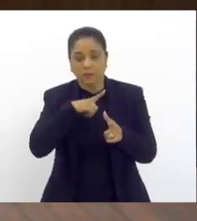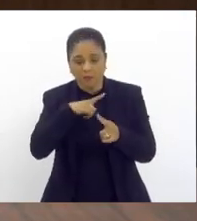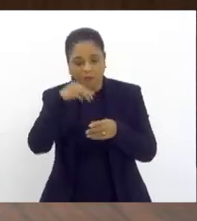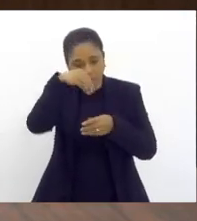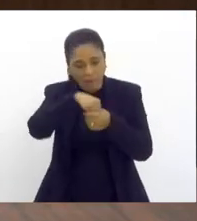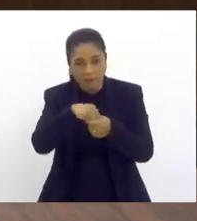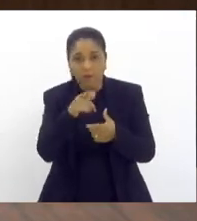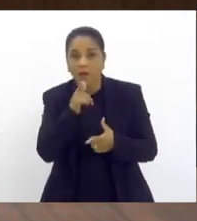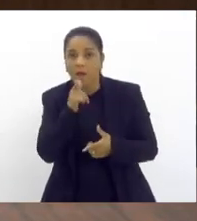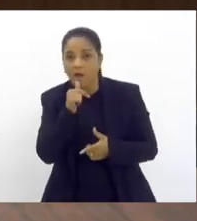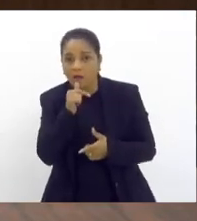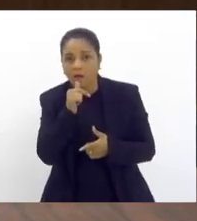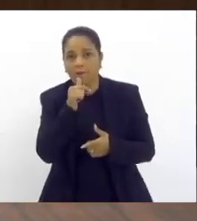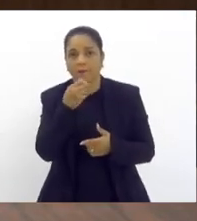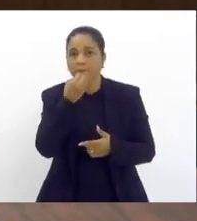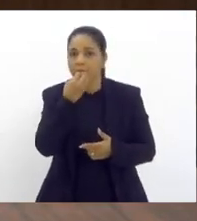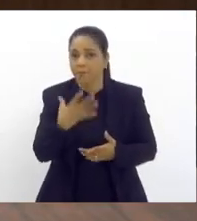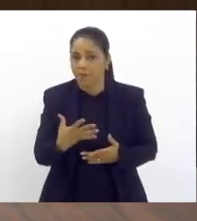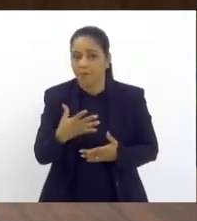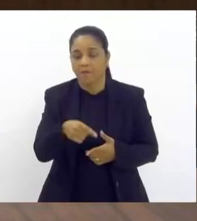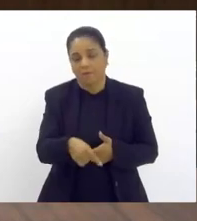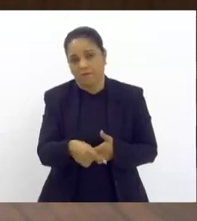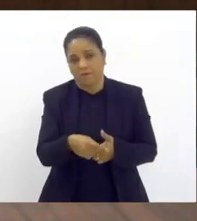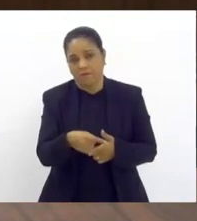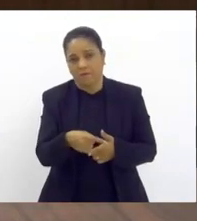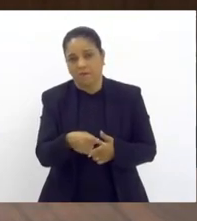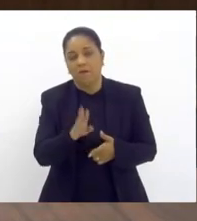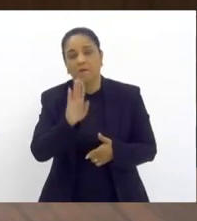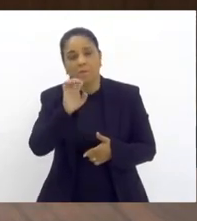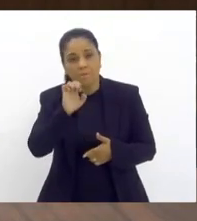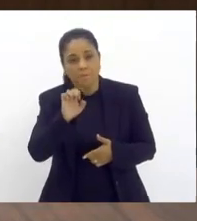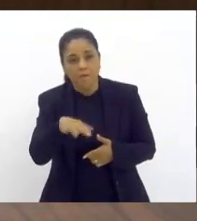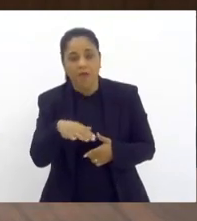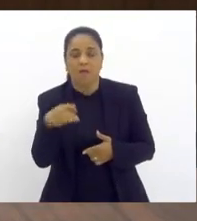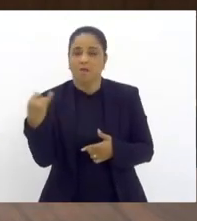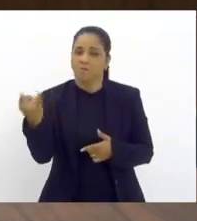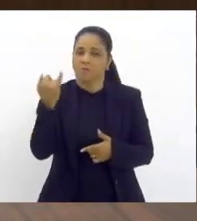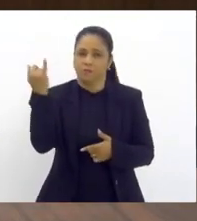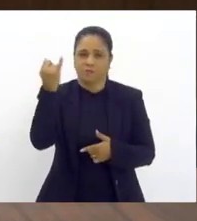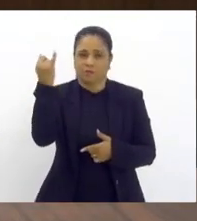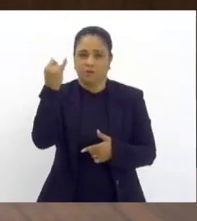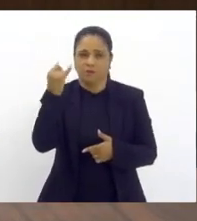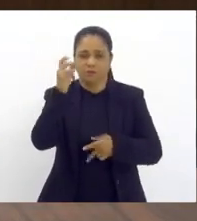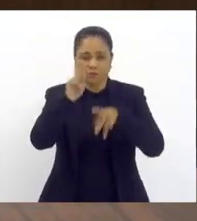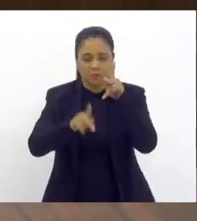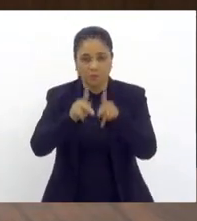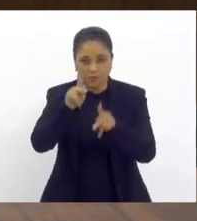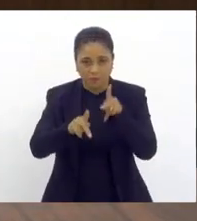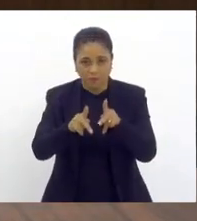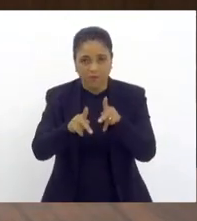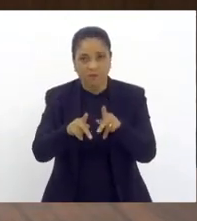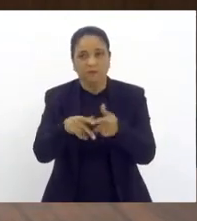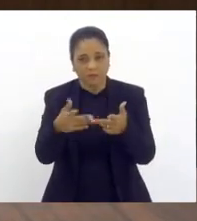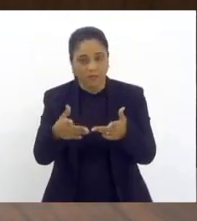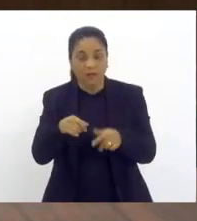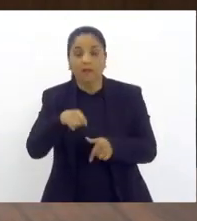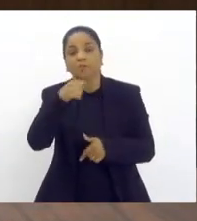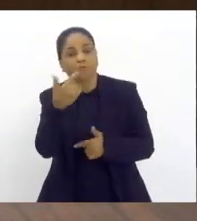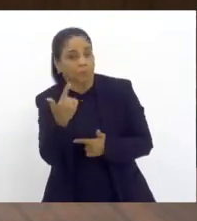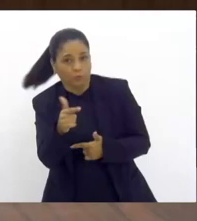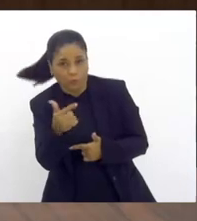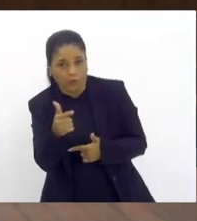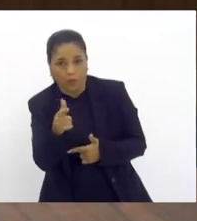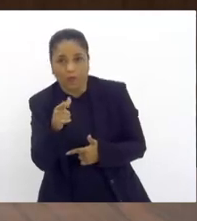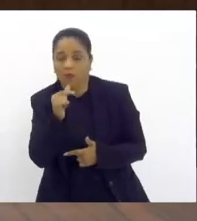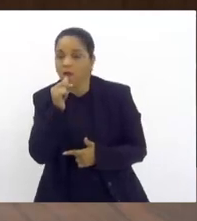bem importante para que a população, aquela que tem possibilidade, tenha água mineral. Quem não tem, toma água da bica mesmo, né? Mas foi um